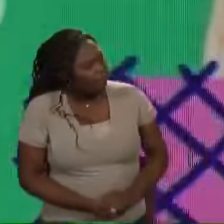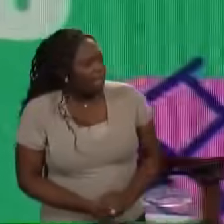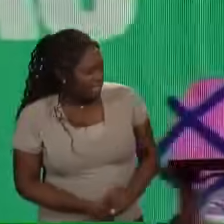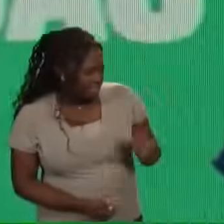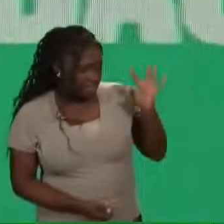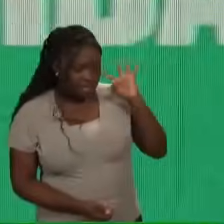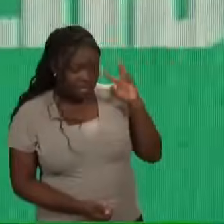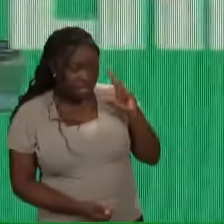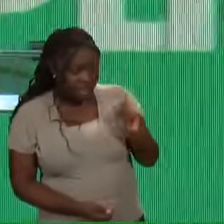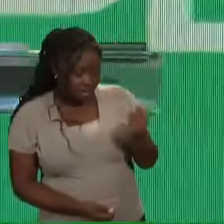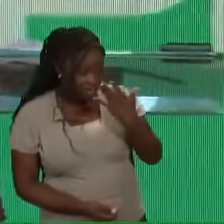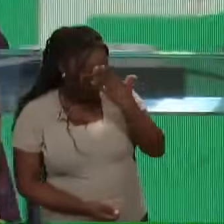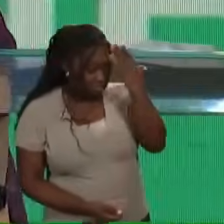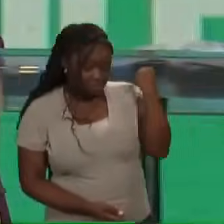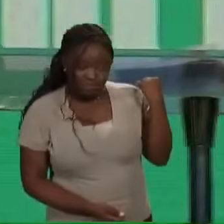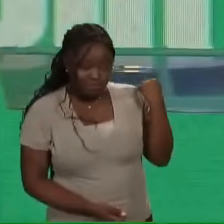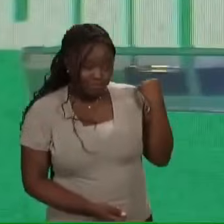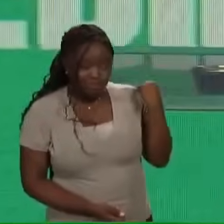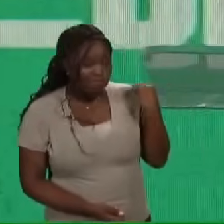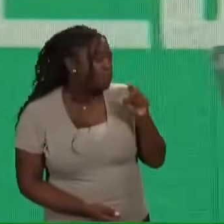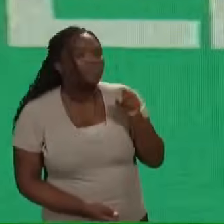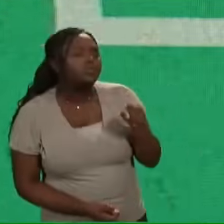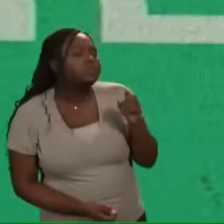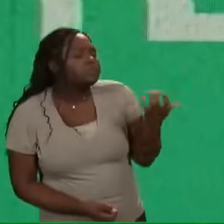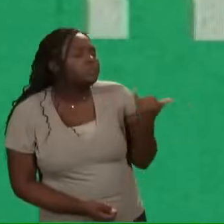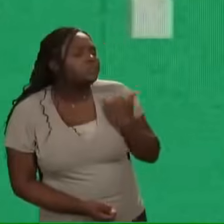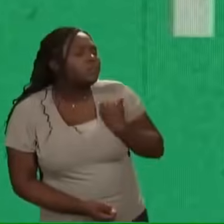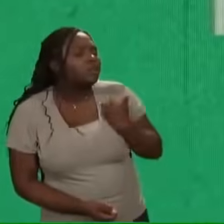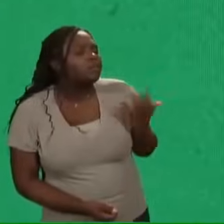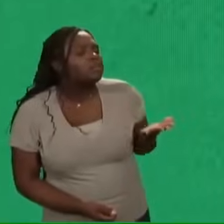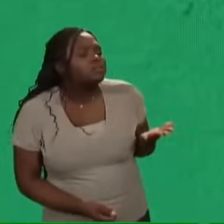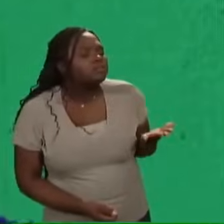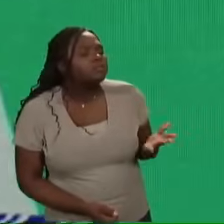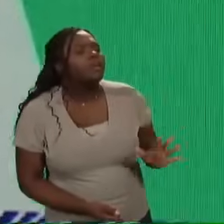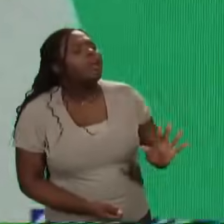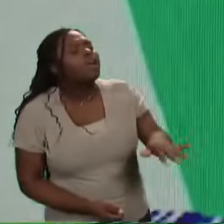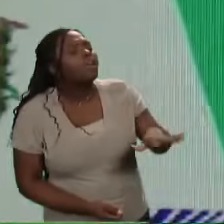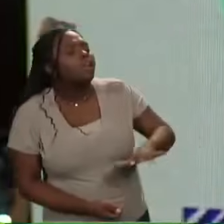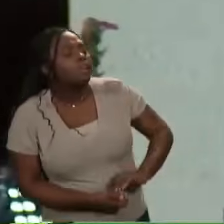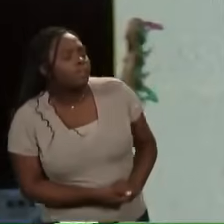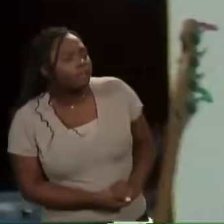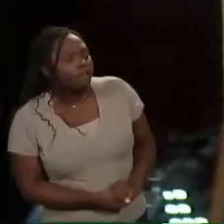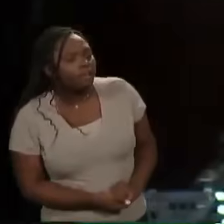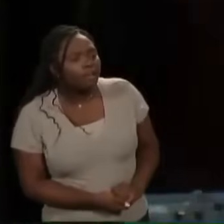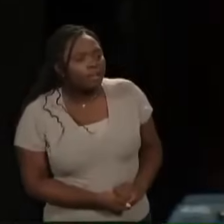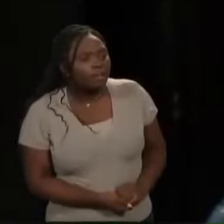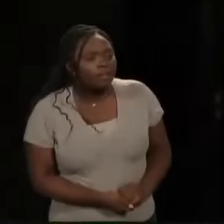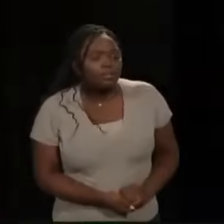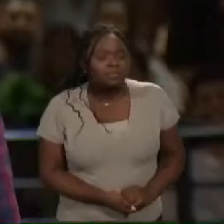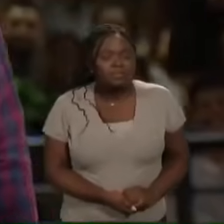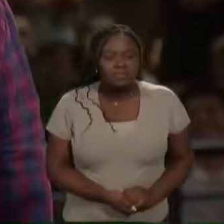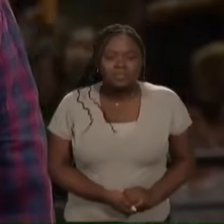você acha que eu esqueci? O que, que você me falou? Hein?